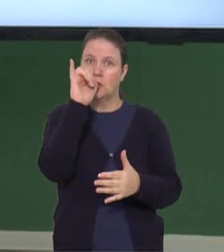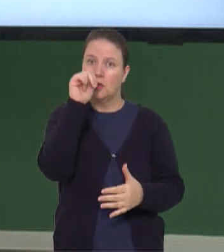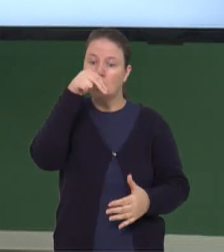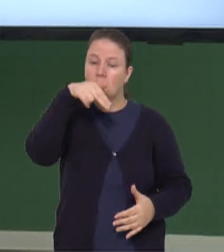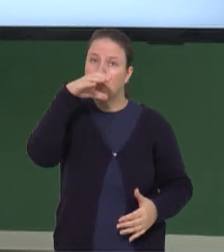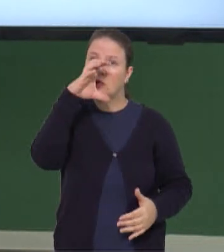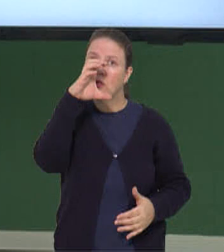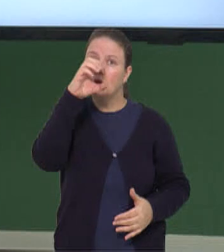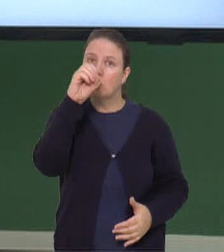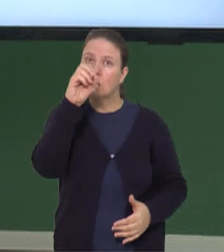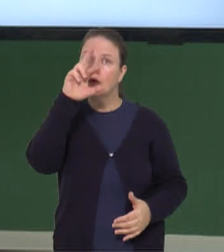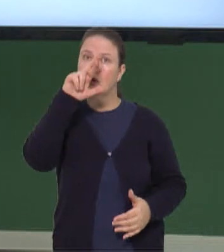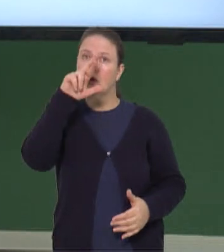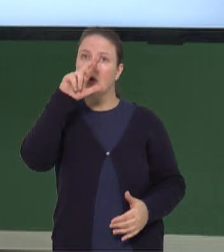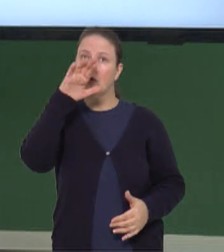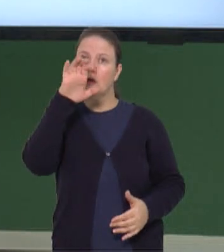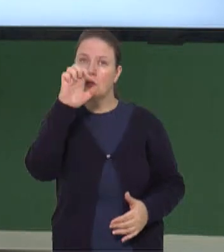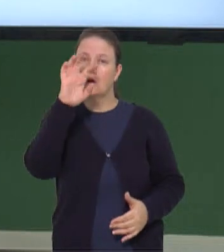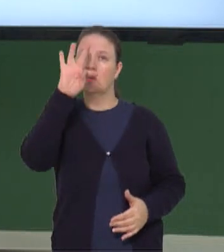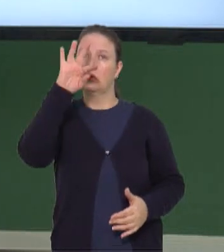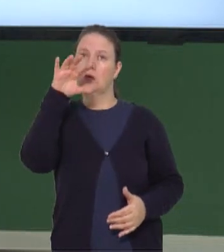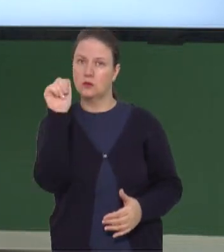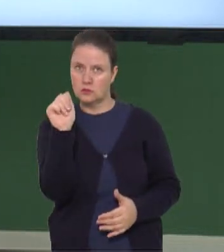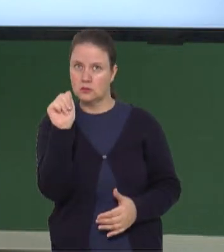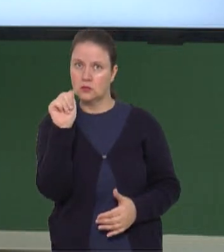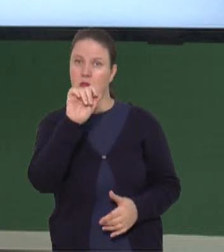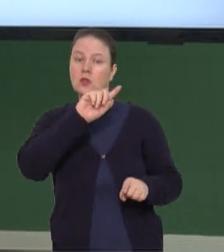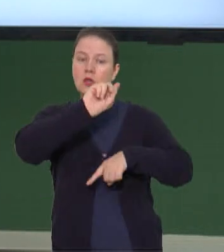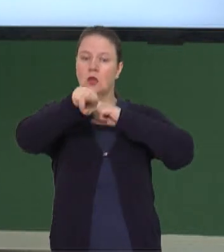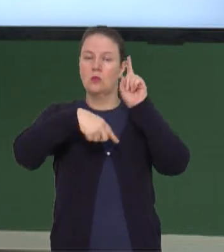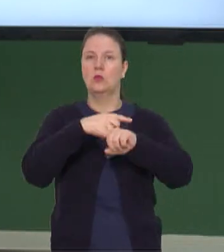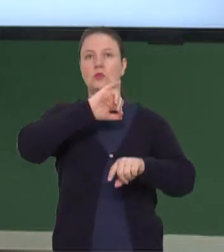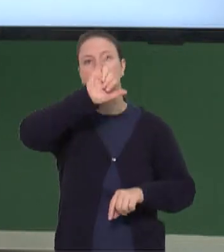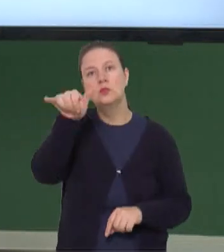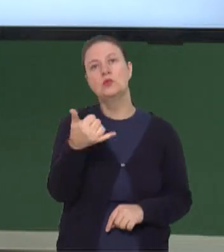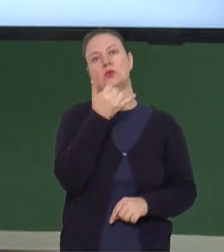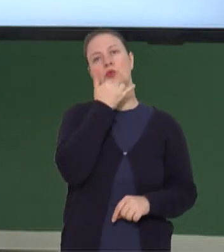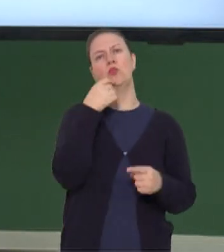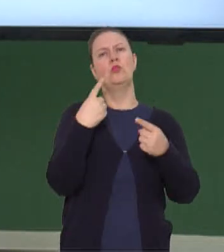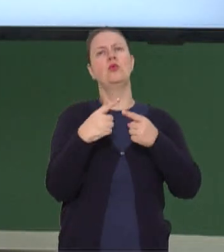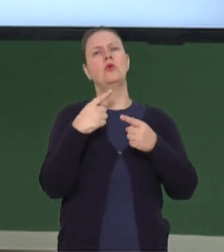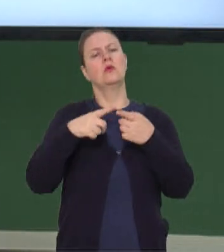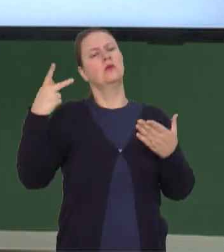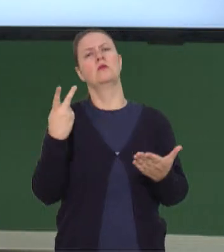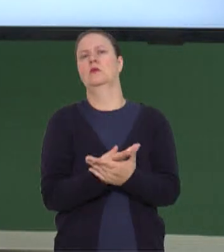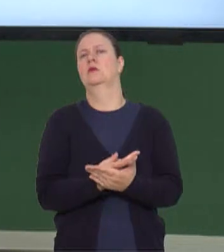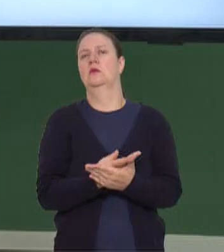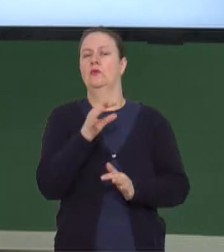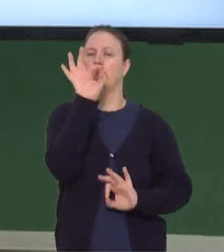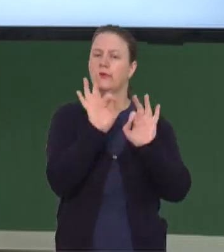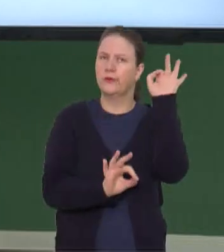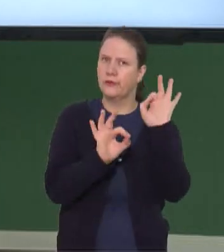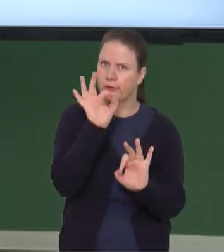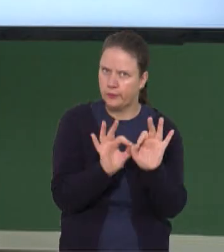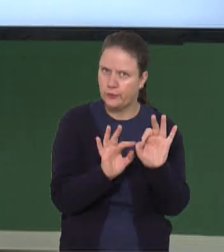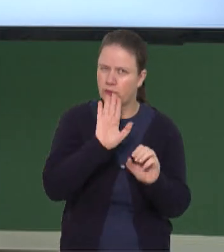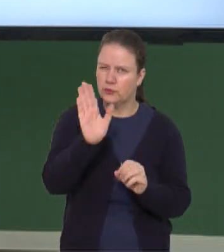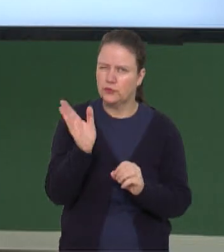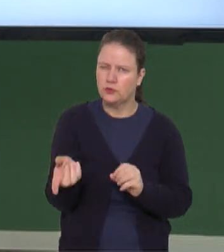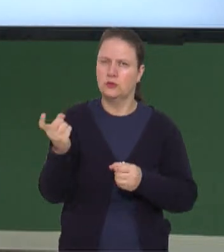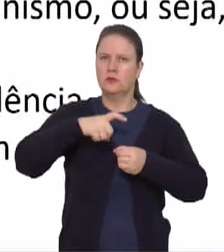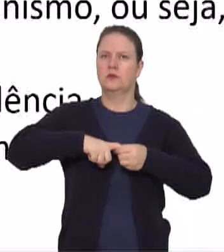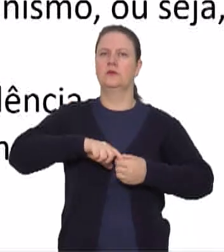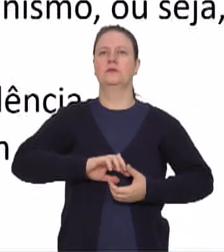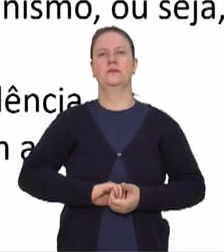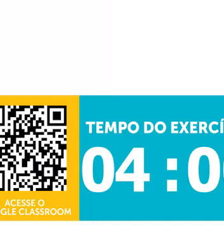É a incorreta. E já na sequência você vai justificar. Então você vai marcar a incorreta e arrumar a incorreta. E a gente já volta na